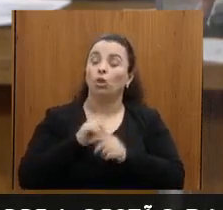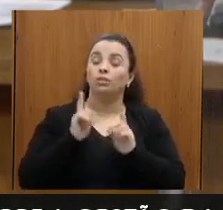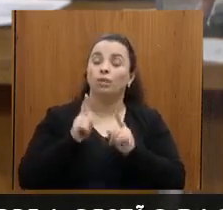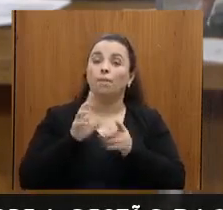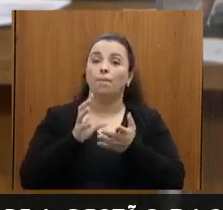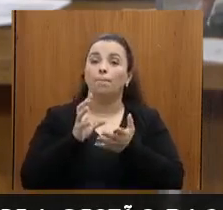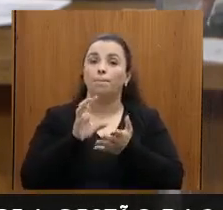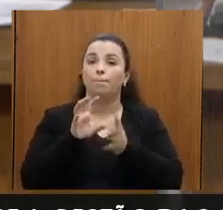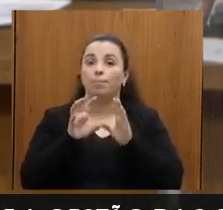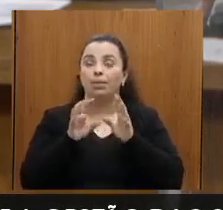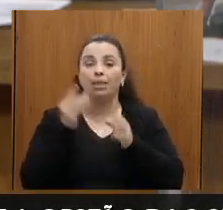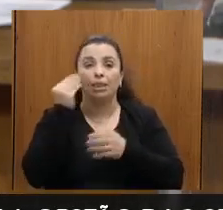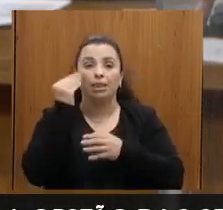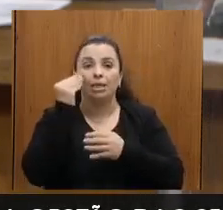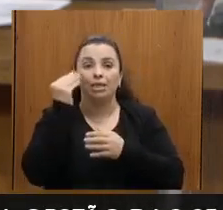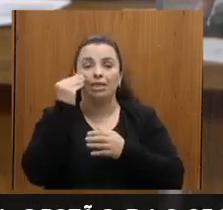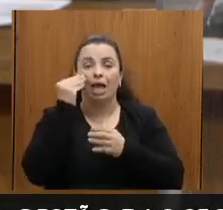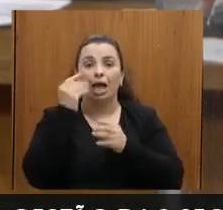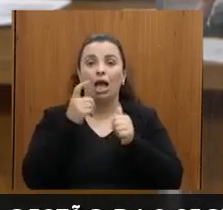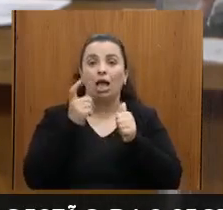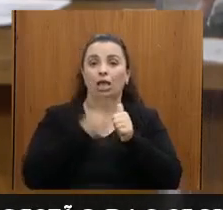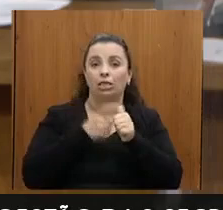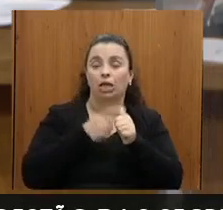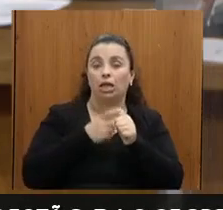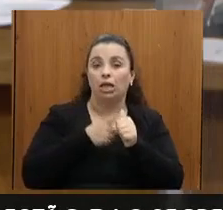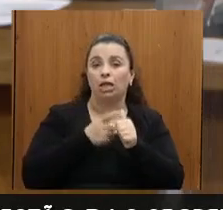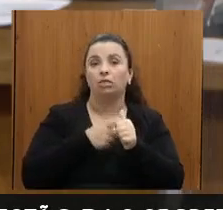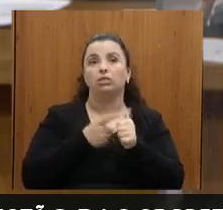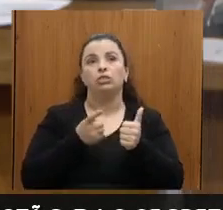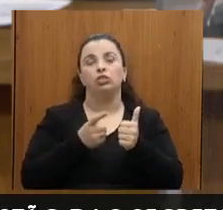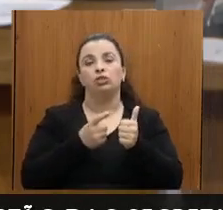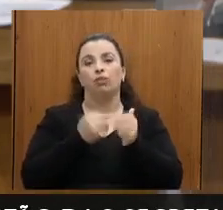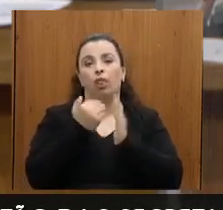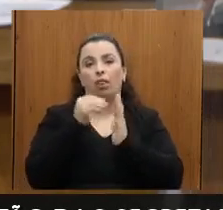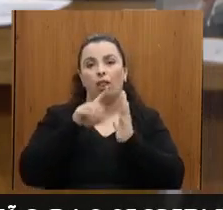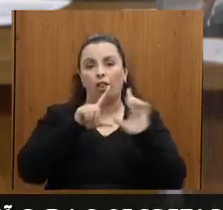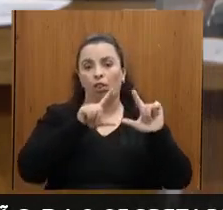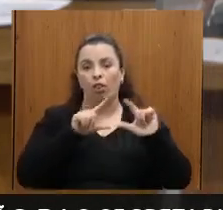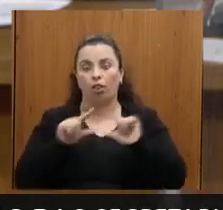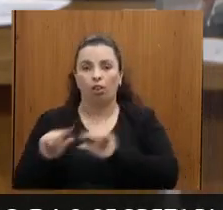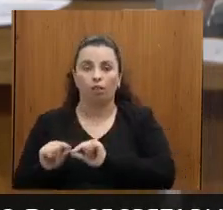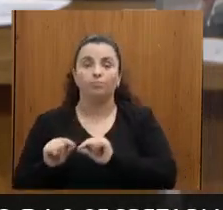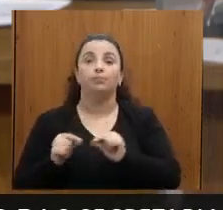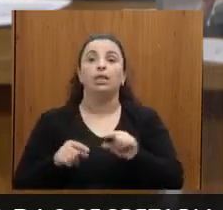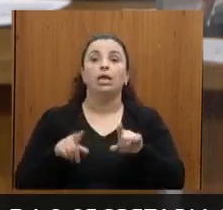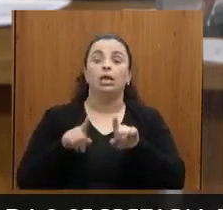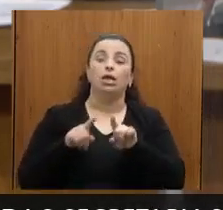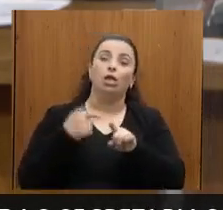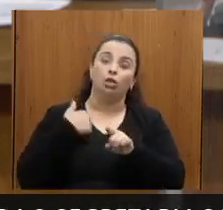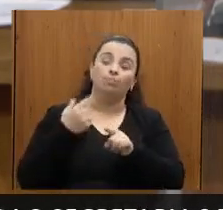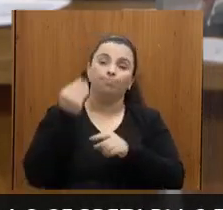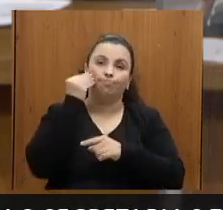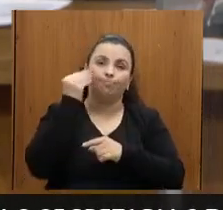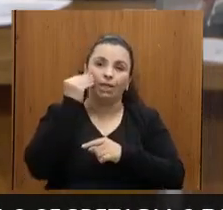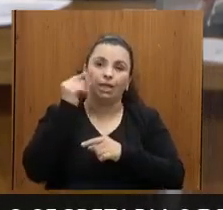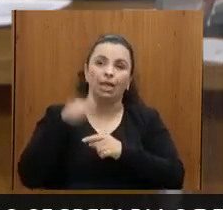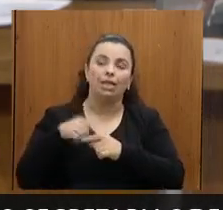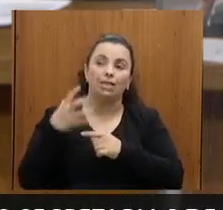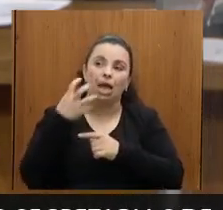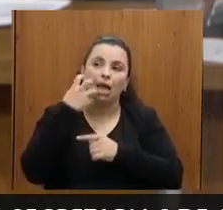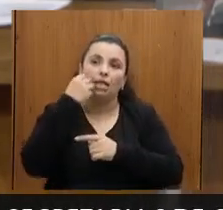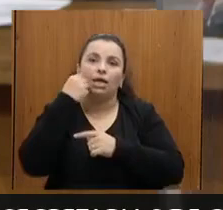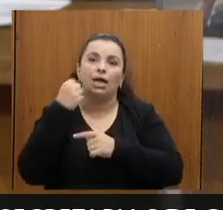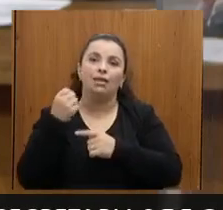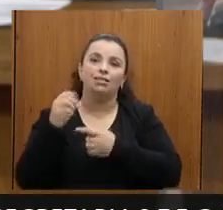quanto a ampliação de receitas. Esperamos muito, essa é a perspectiva atual de receitas e despesas que a gente consiga melhoras